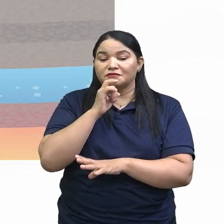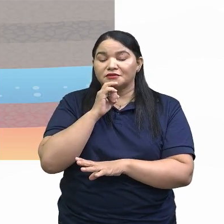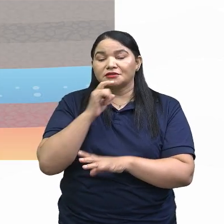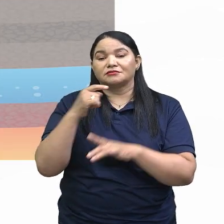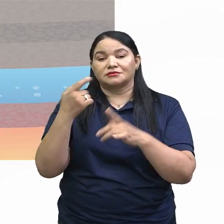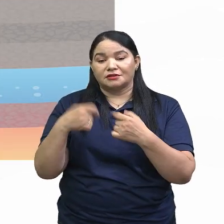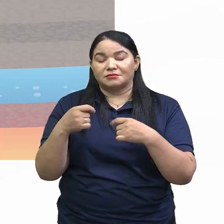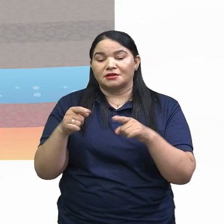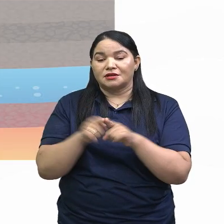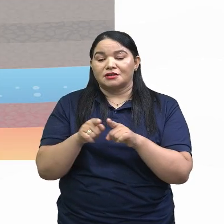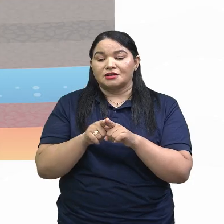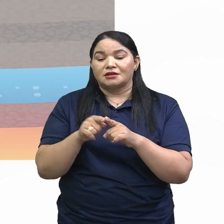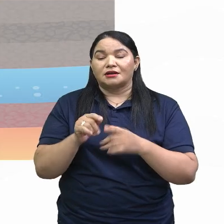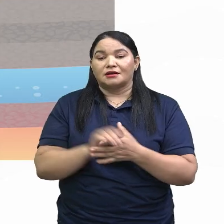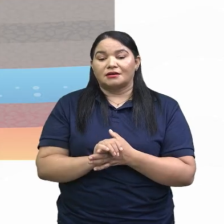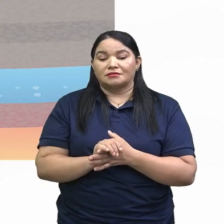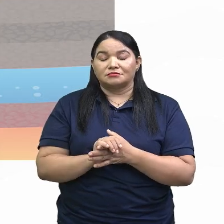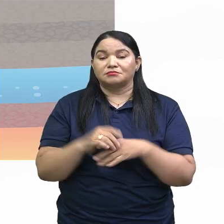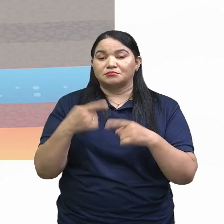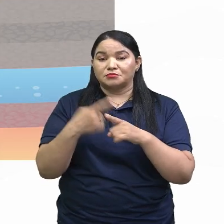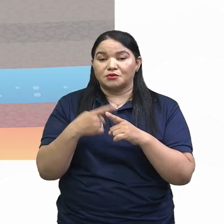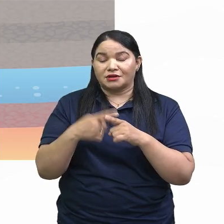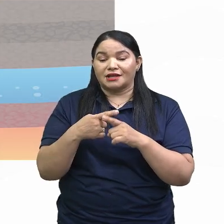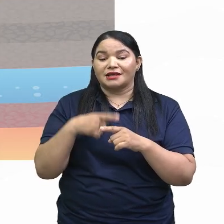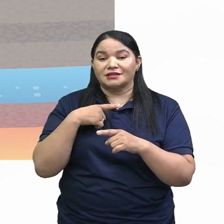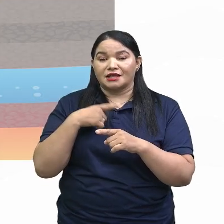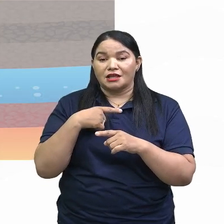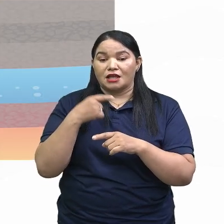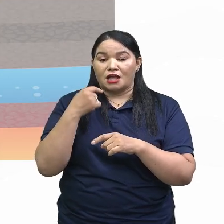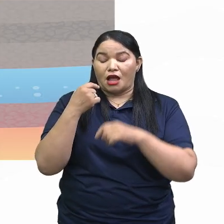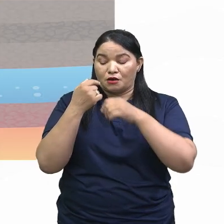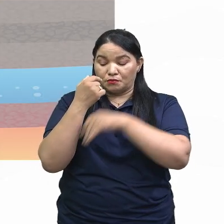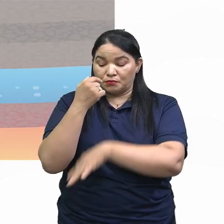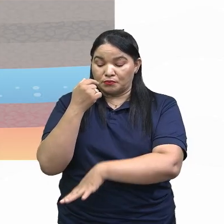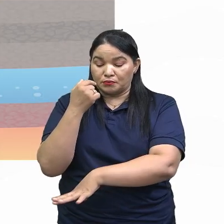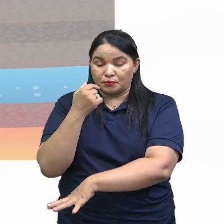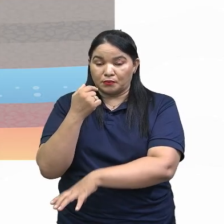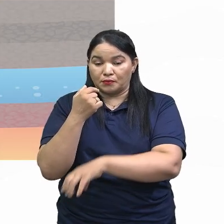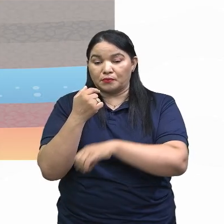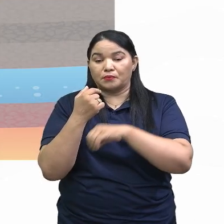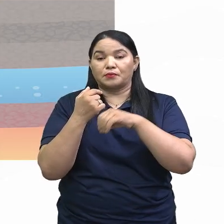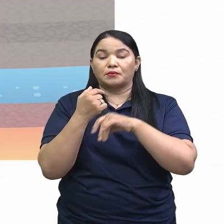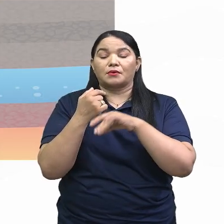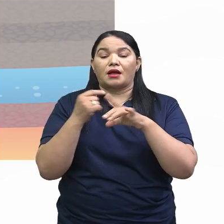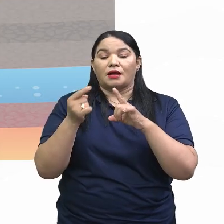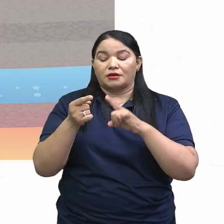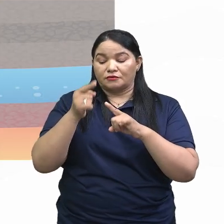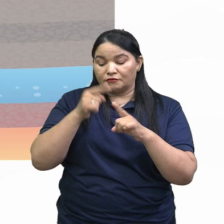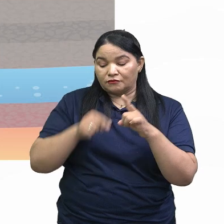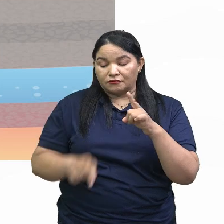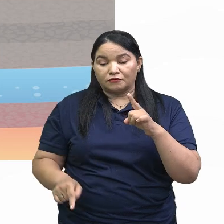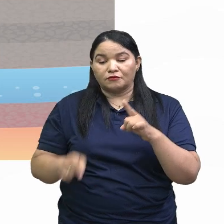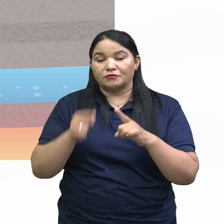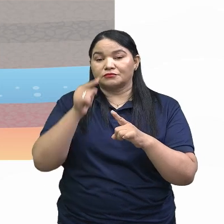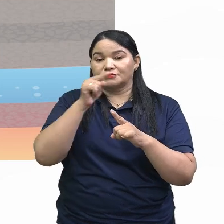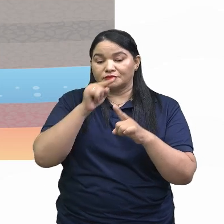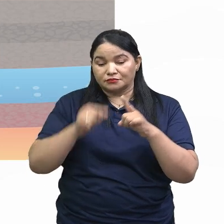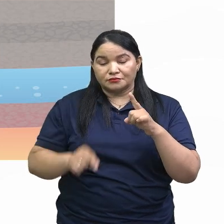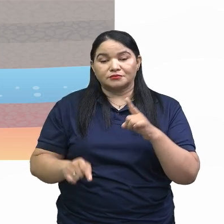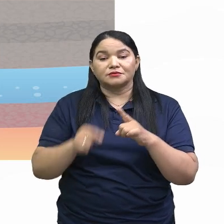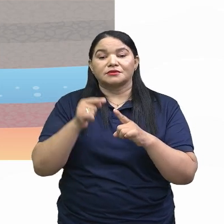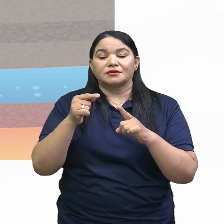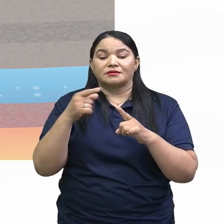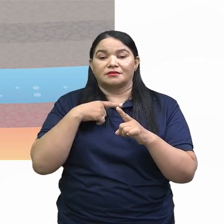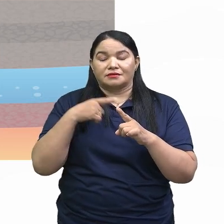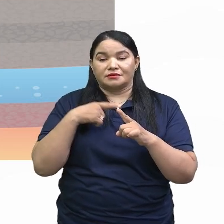essa turbina. Então é necessário ali resfriar para que ele retorne para a Terra, né? Então existe